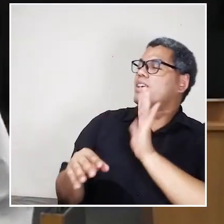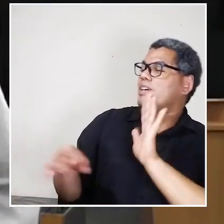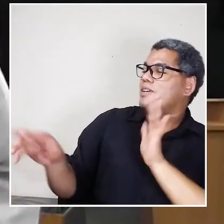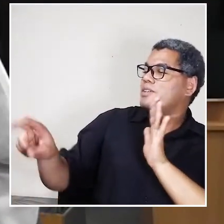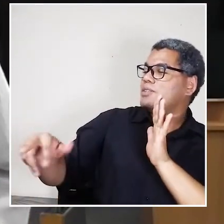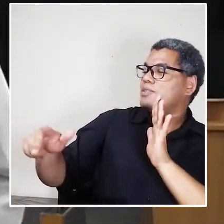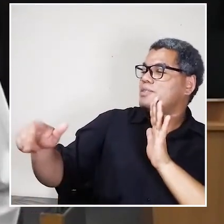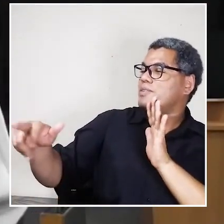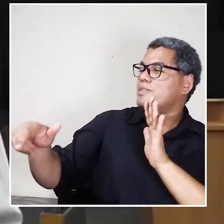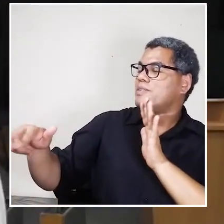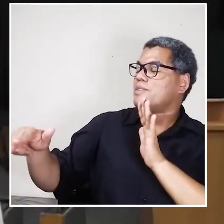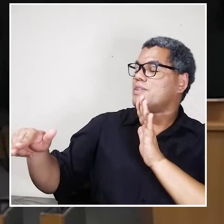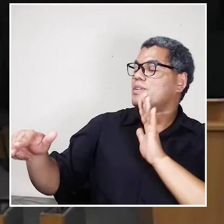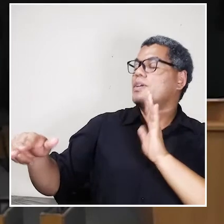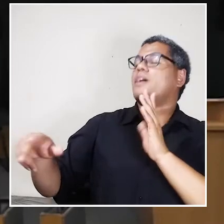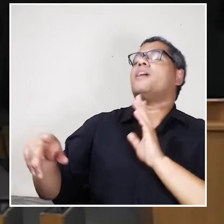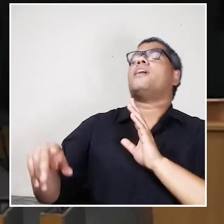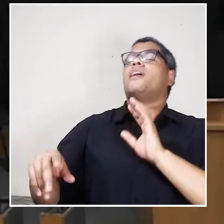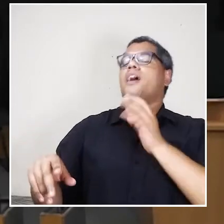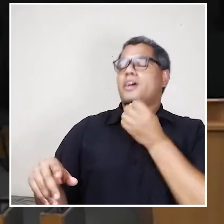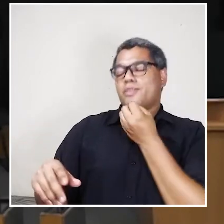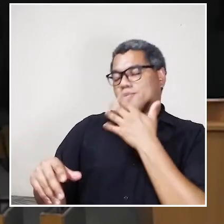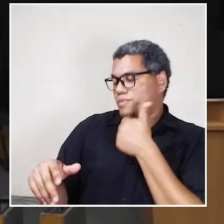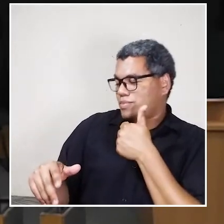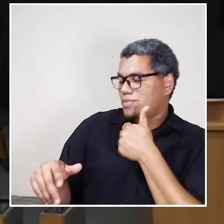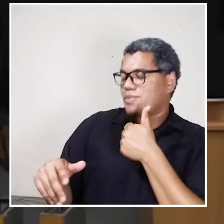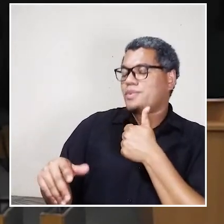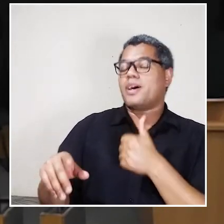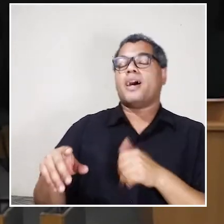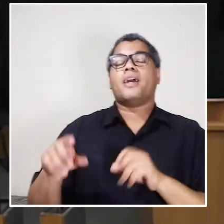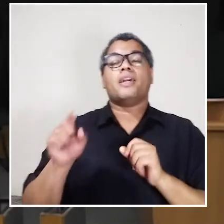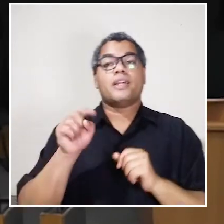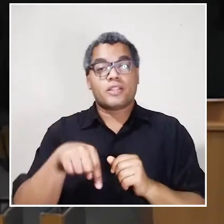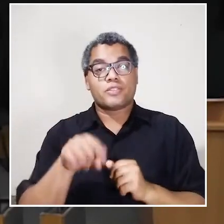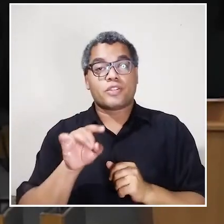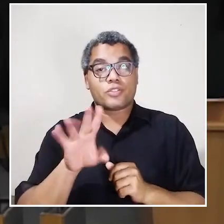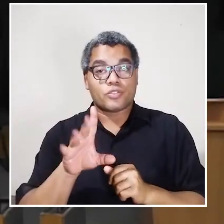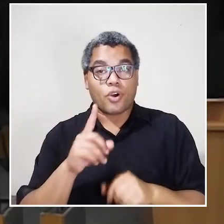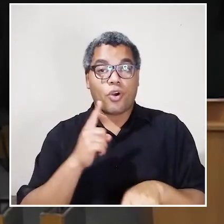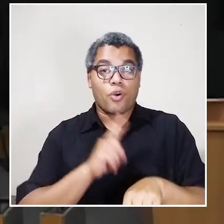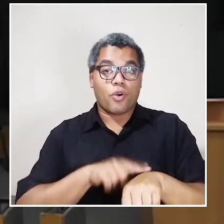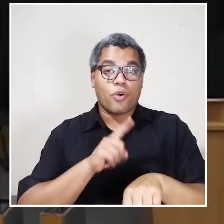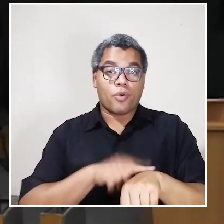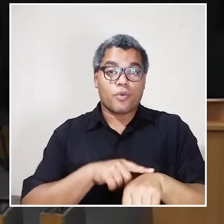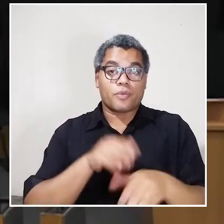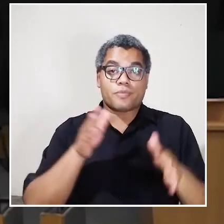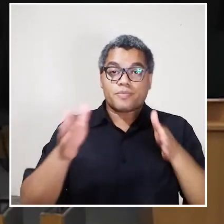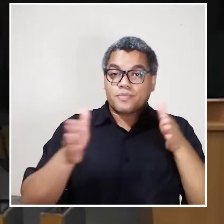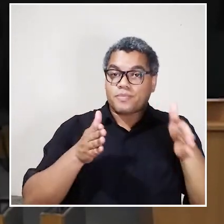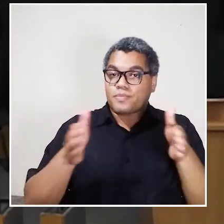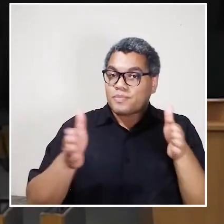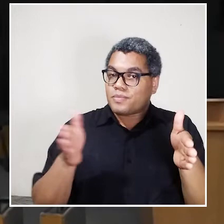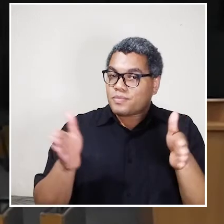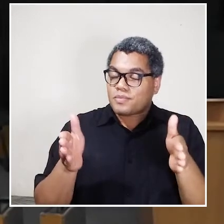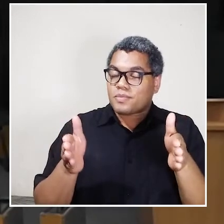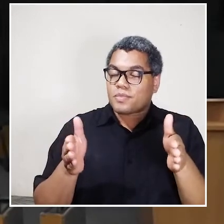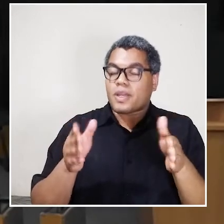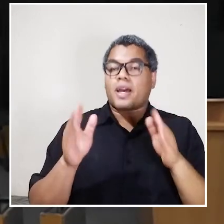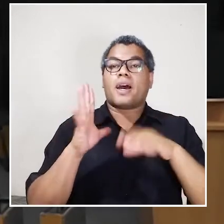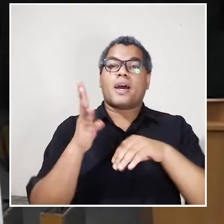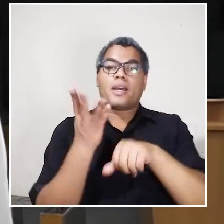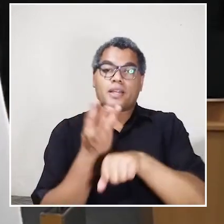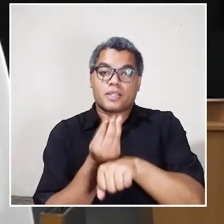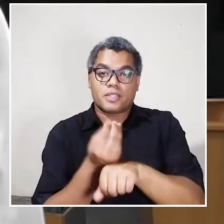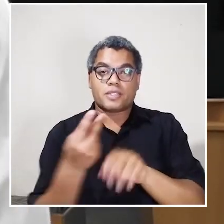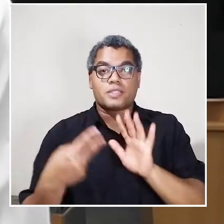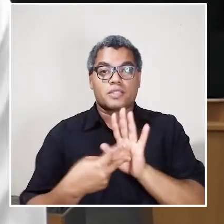um interlúdio, gente. A vida da igreja é a congregação, é a comunhão do povo